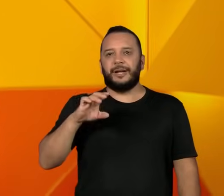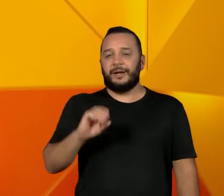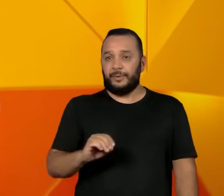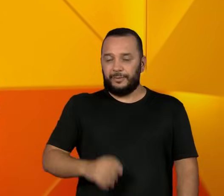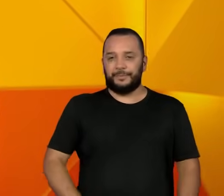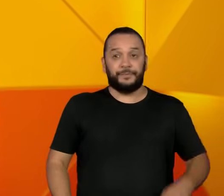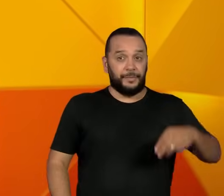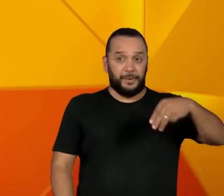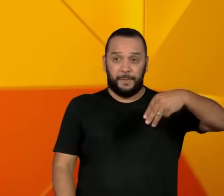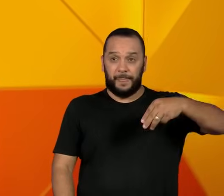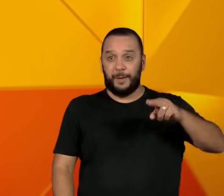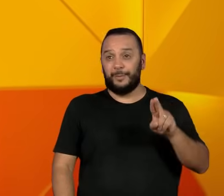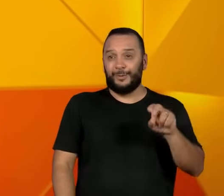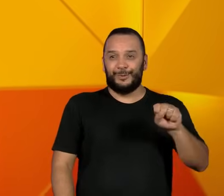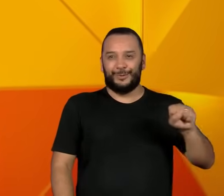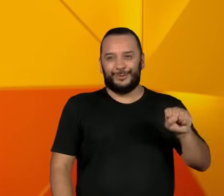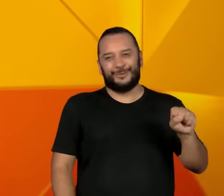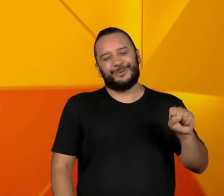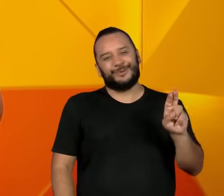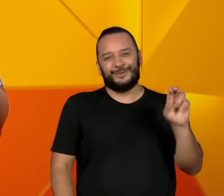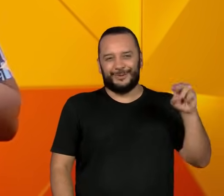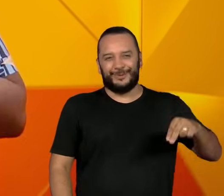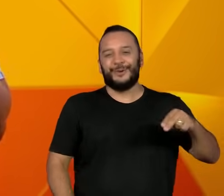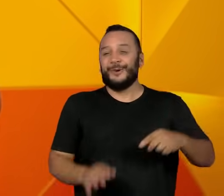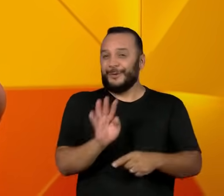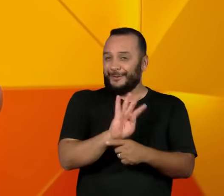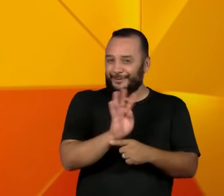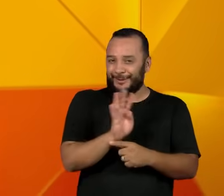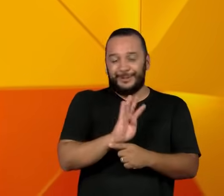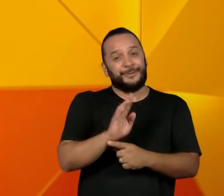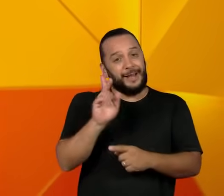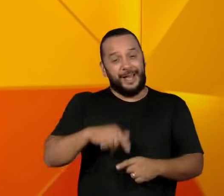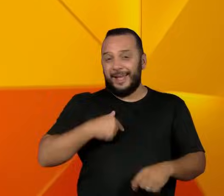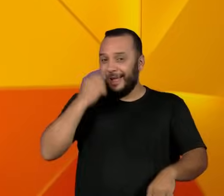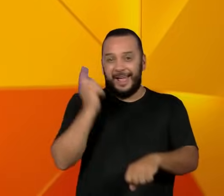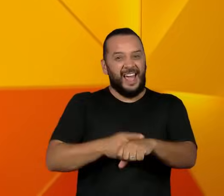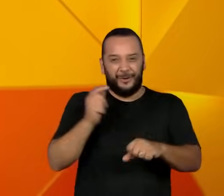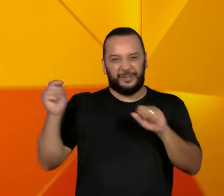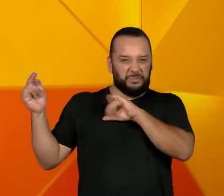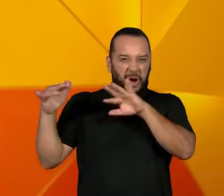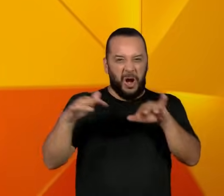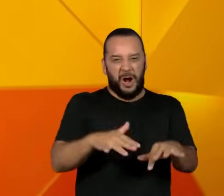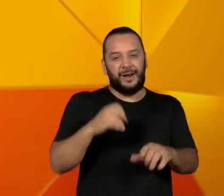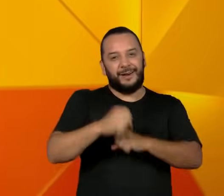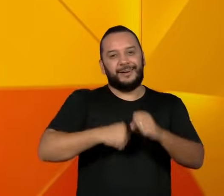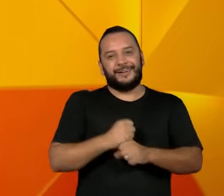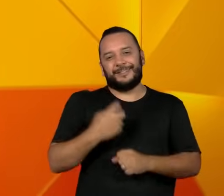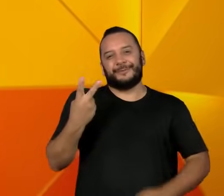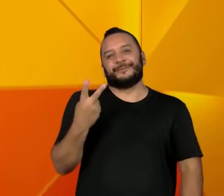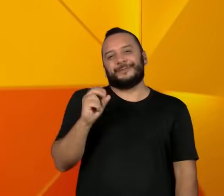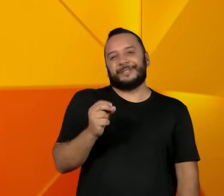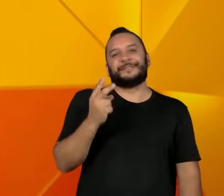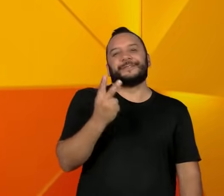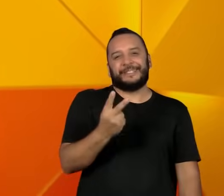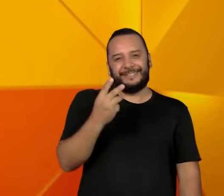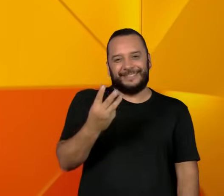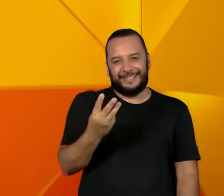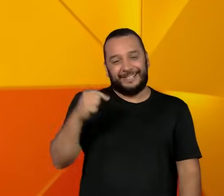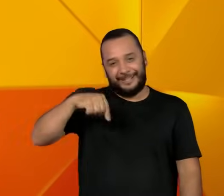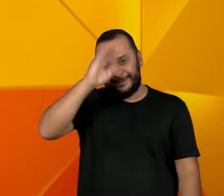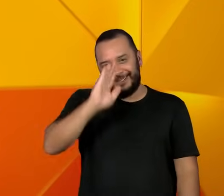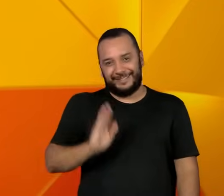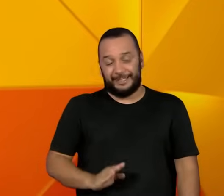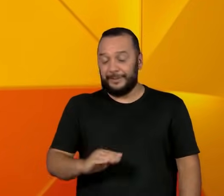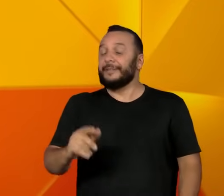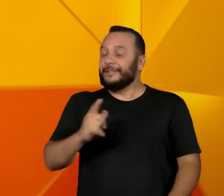o Filmes, é a maior bilheteria do cinema nacional em 2023 e conta a história do artista que foi não